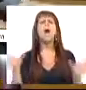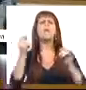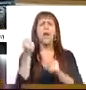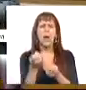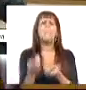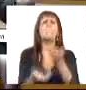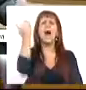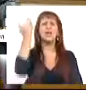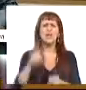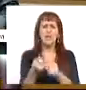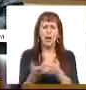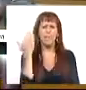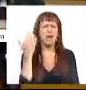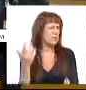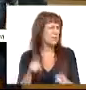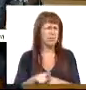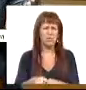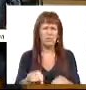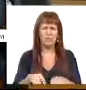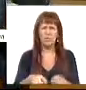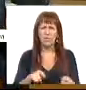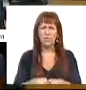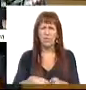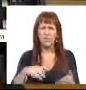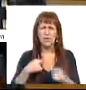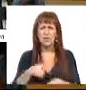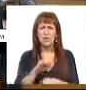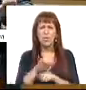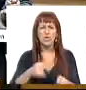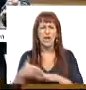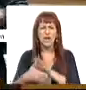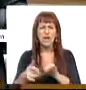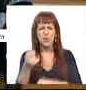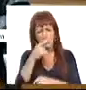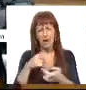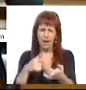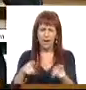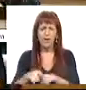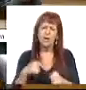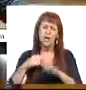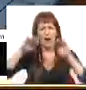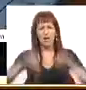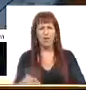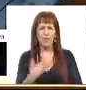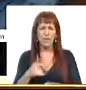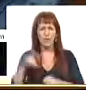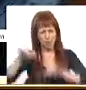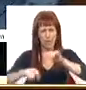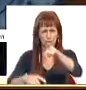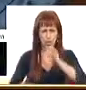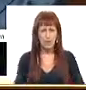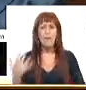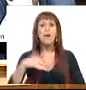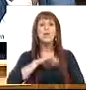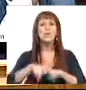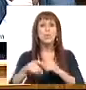mais dinheiro. Há mais dinheiro. Os retificativos foram para alimentar a indústria farmacêutica. Foi para aliviar a dívida dos laboratórios. Mas